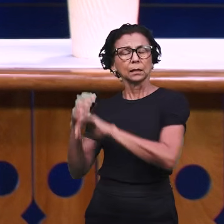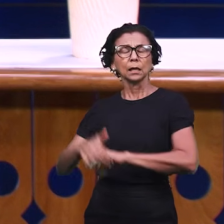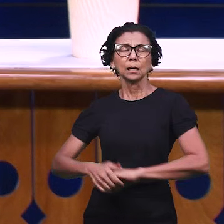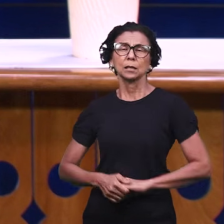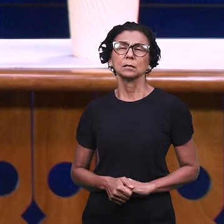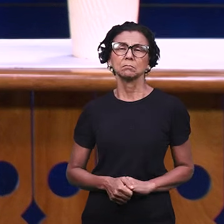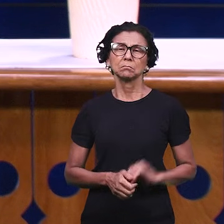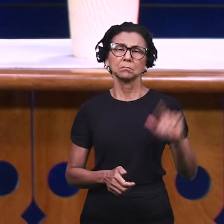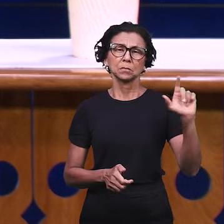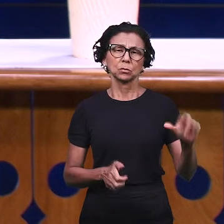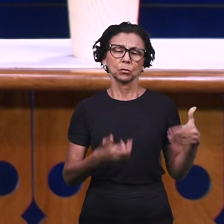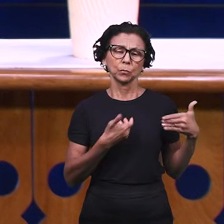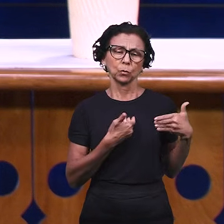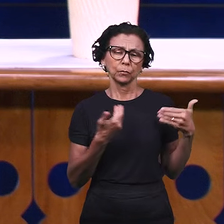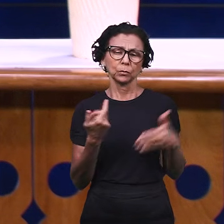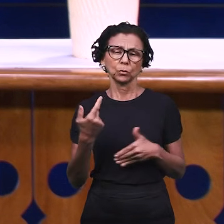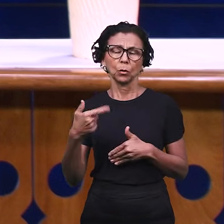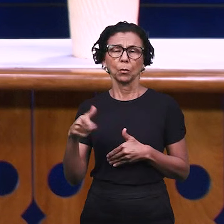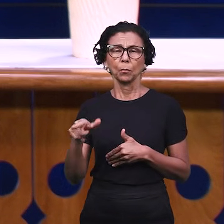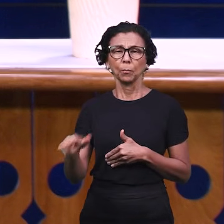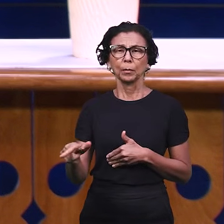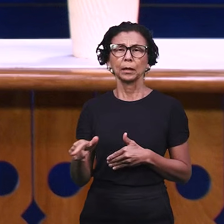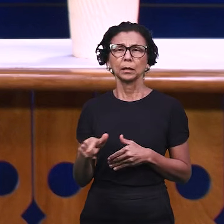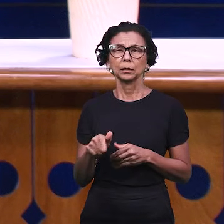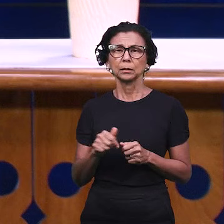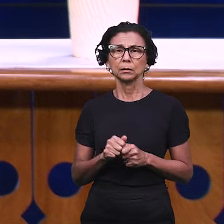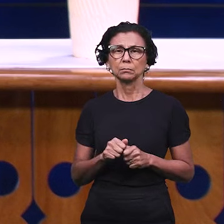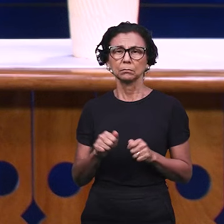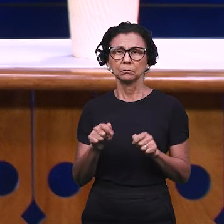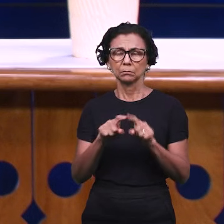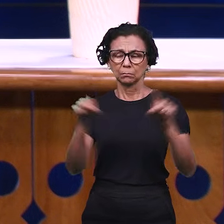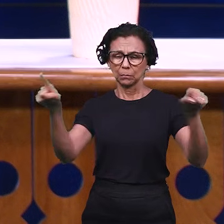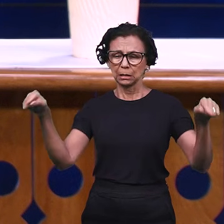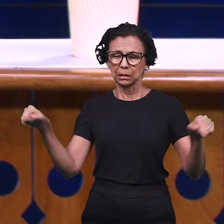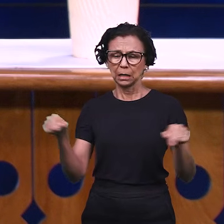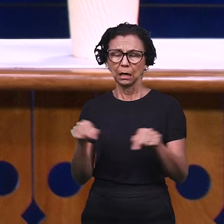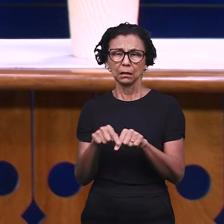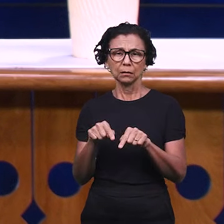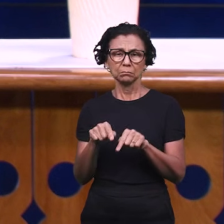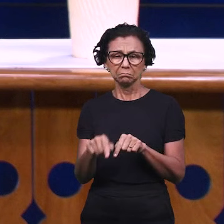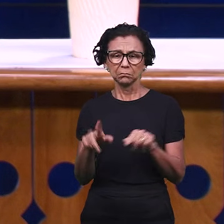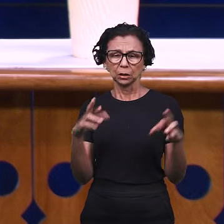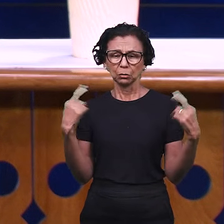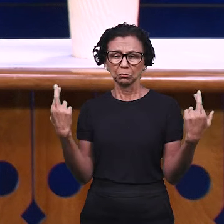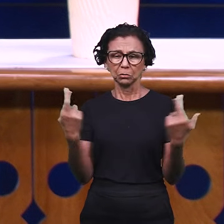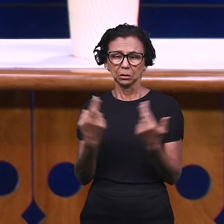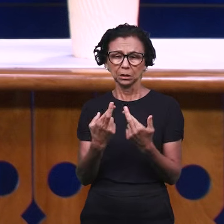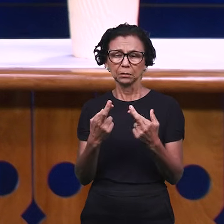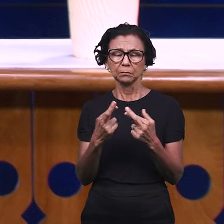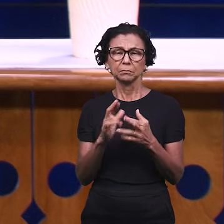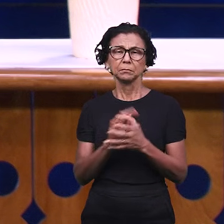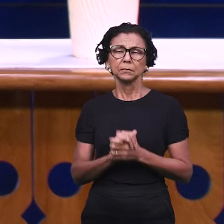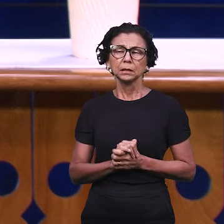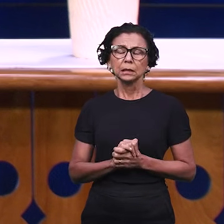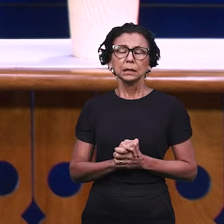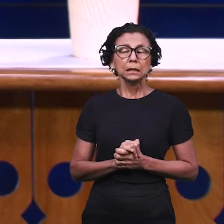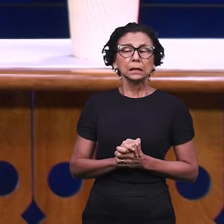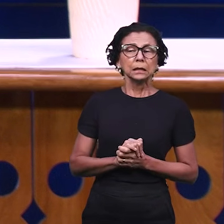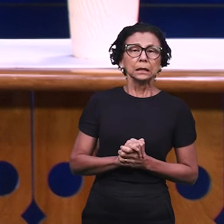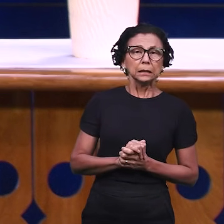um salão, era um salão dentro de uma comunidade, um povo muito simples. E nós chegamos lá, passamos